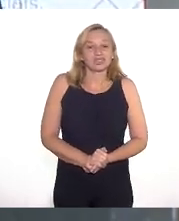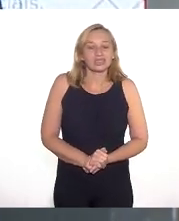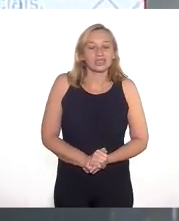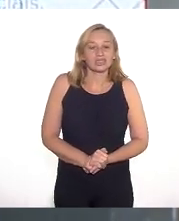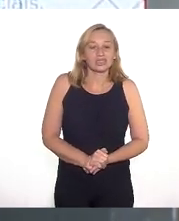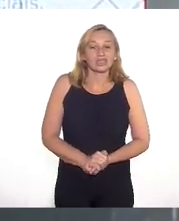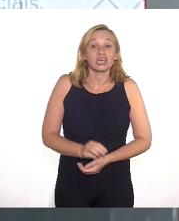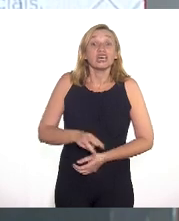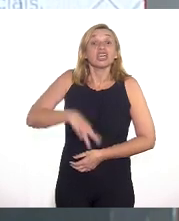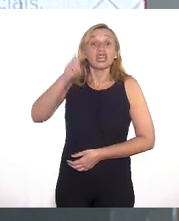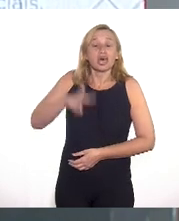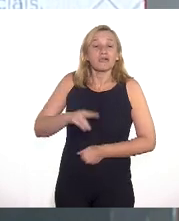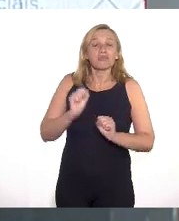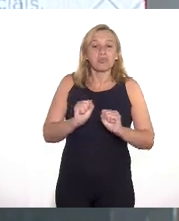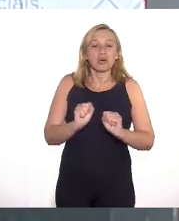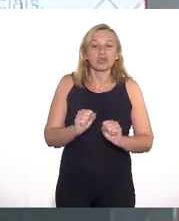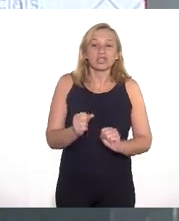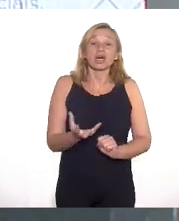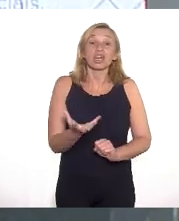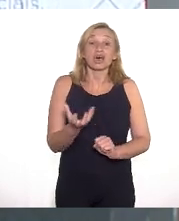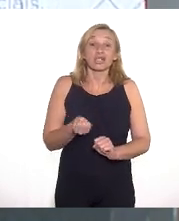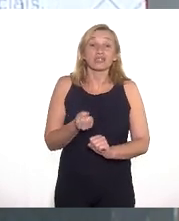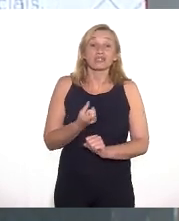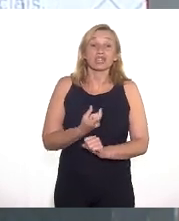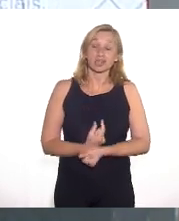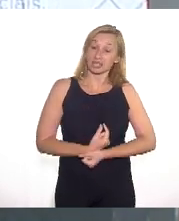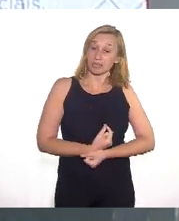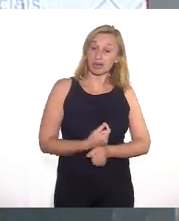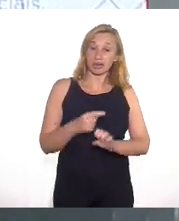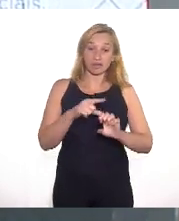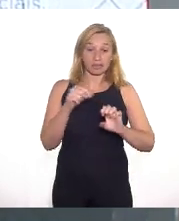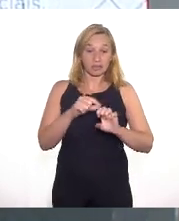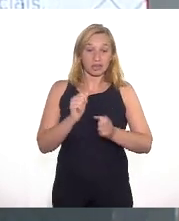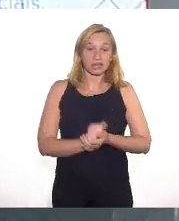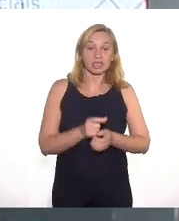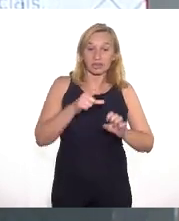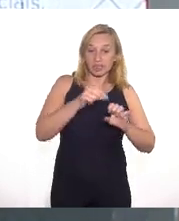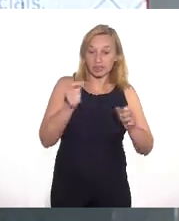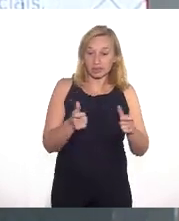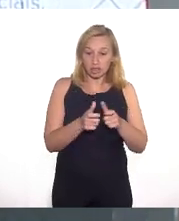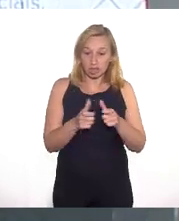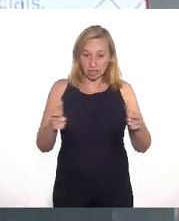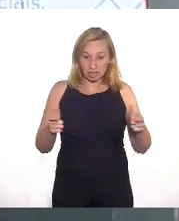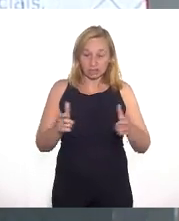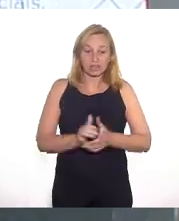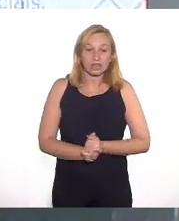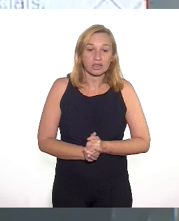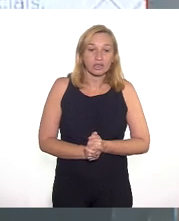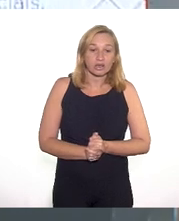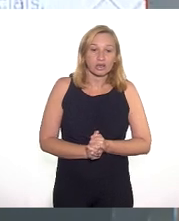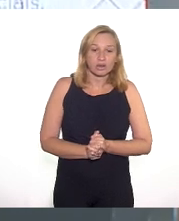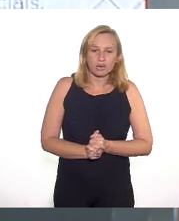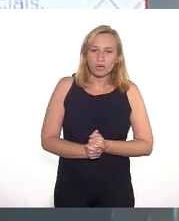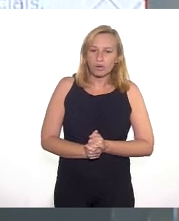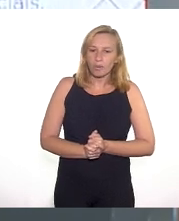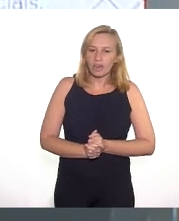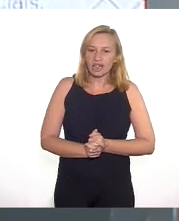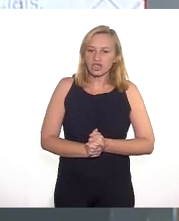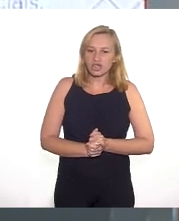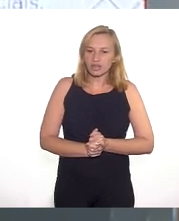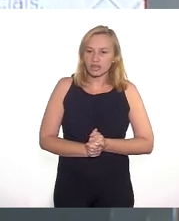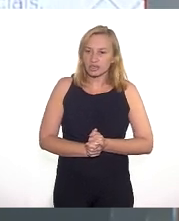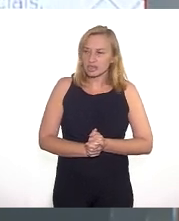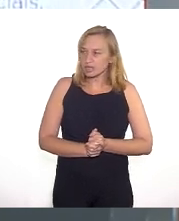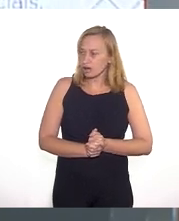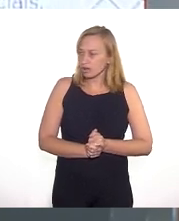Quem pode receber o financiamento das empresas? Micro e pequenas empresas, cooperativas associadas de